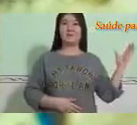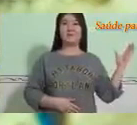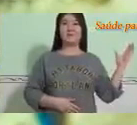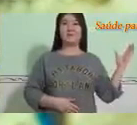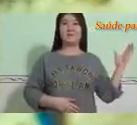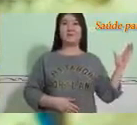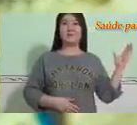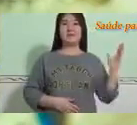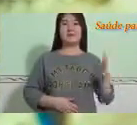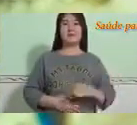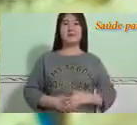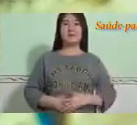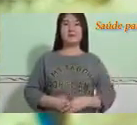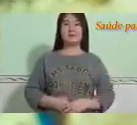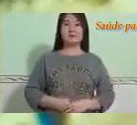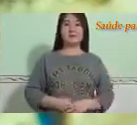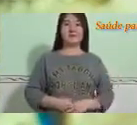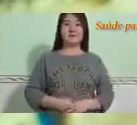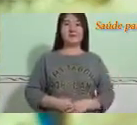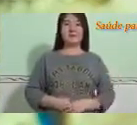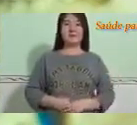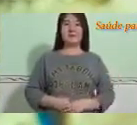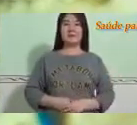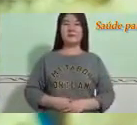no organismo destes animais.